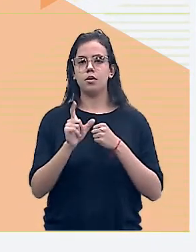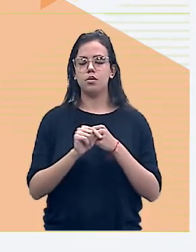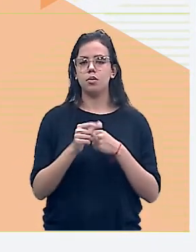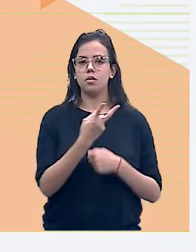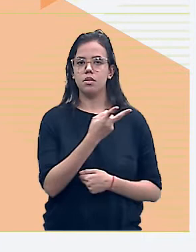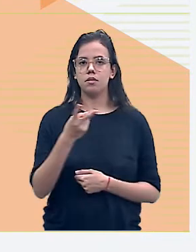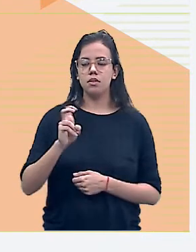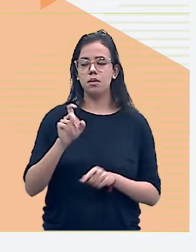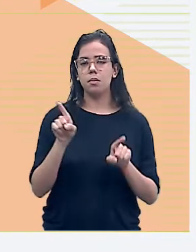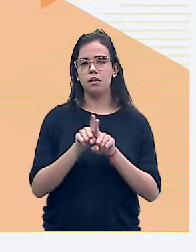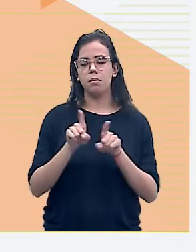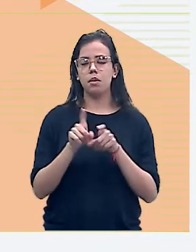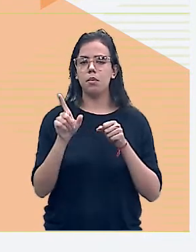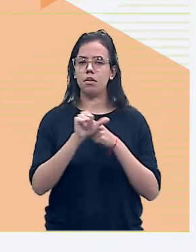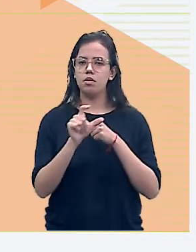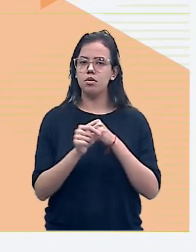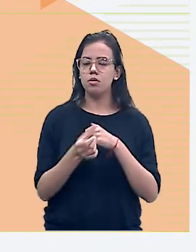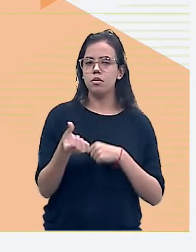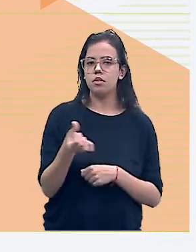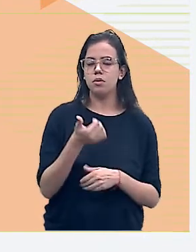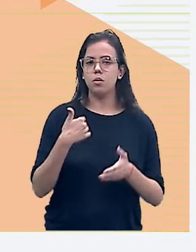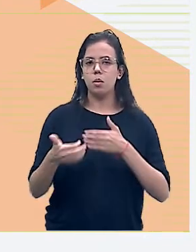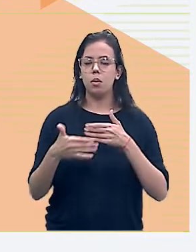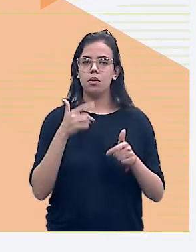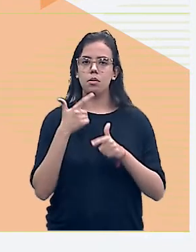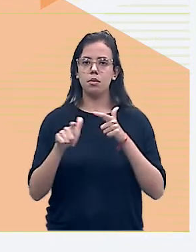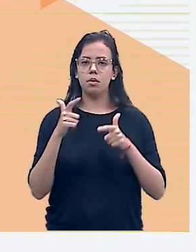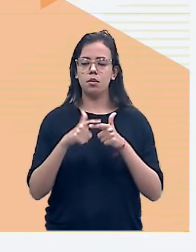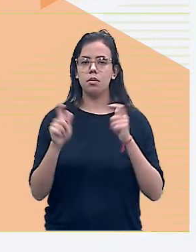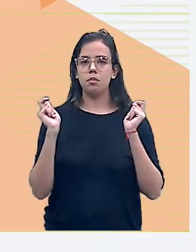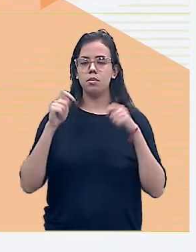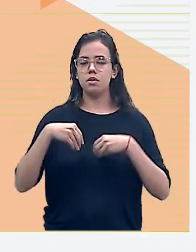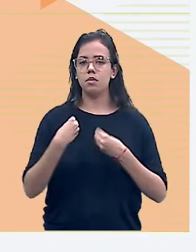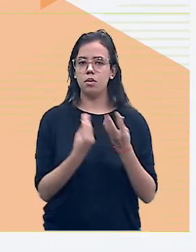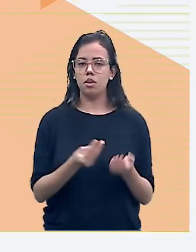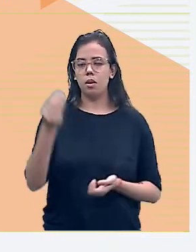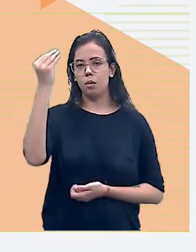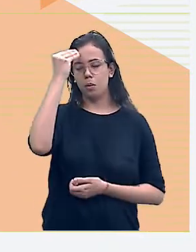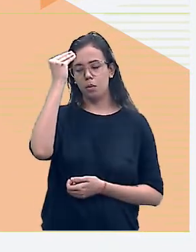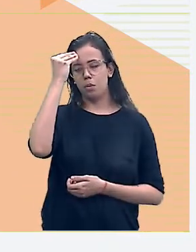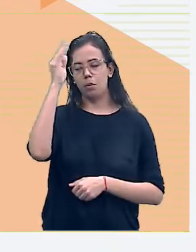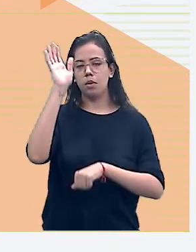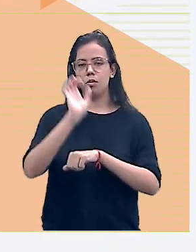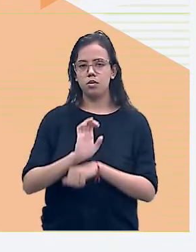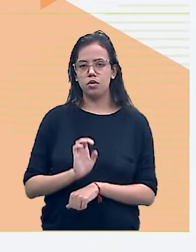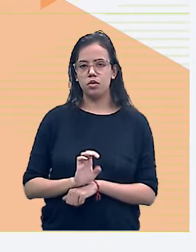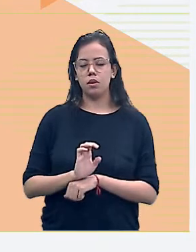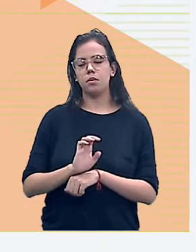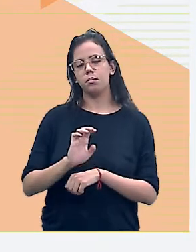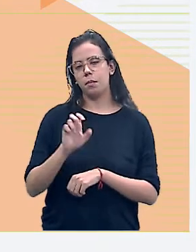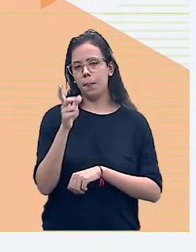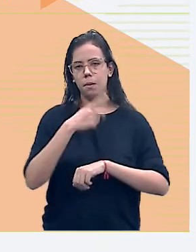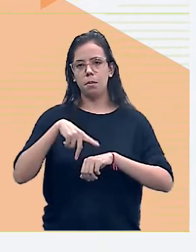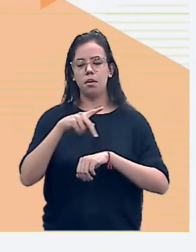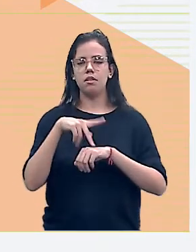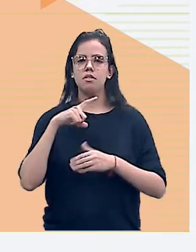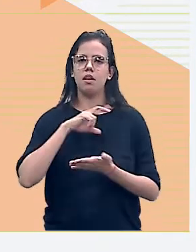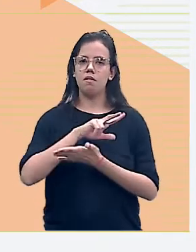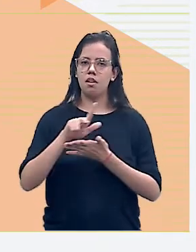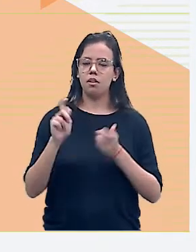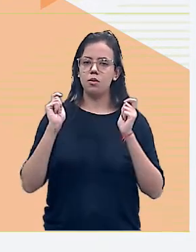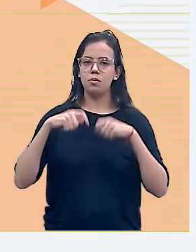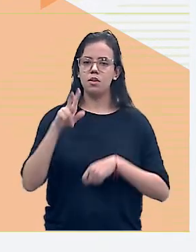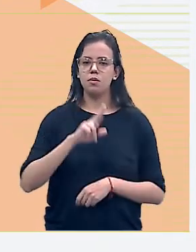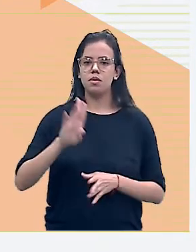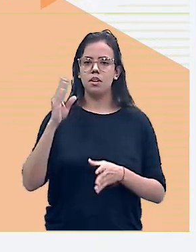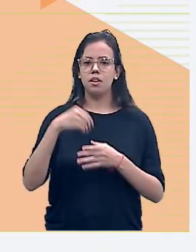fora eles ao sexto E aí qualquer problema em que você for comprar o estado você tem esse repertório aqui para utilizar na